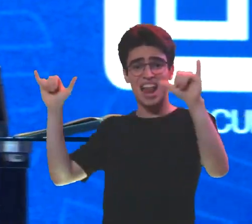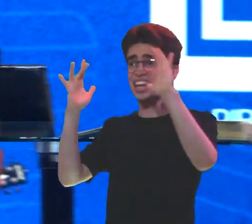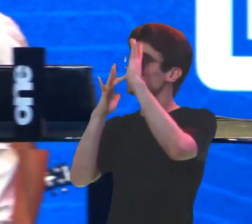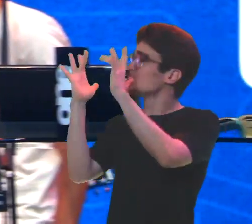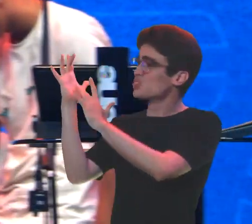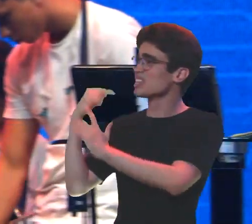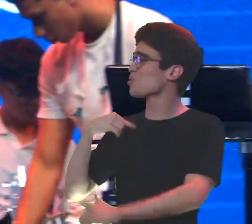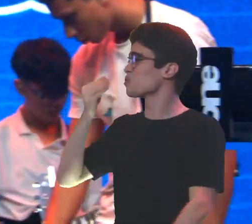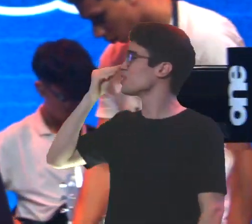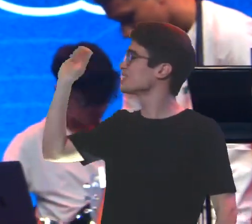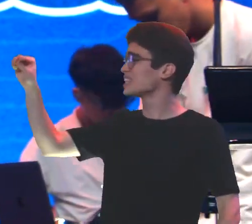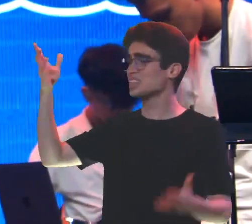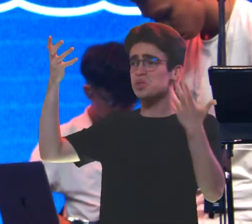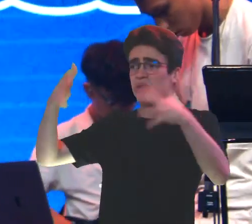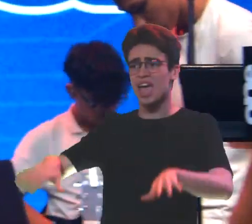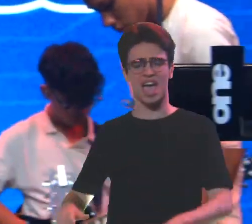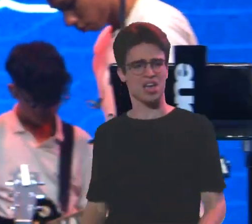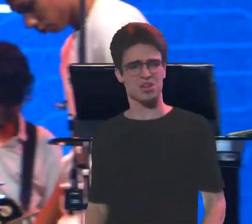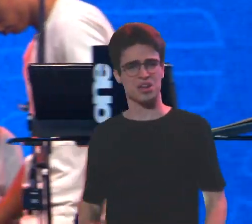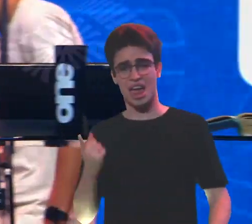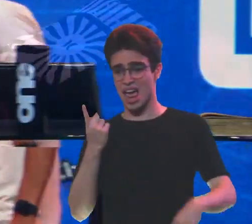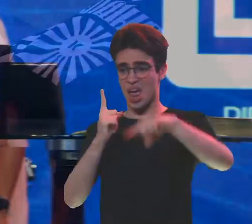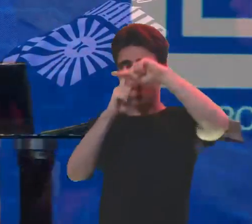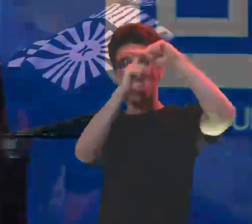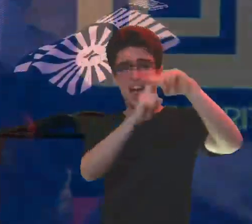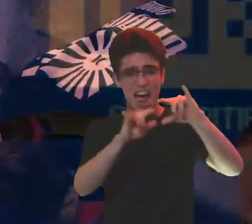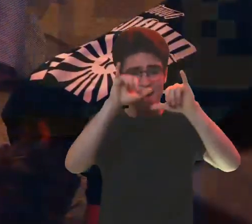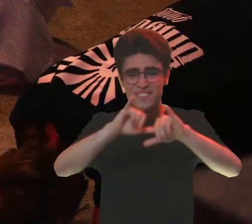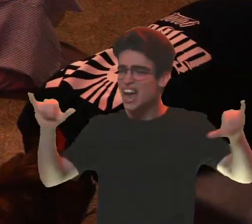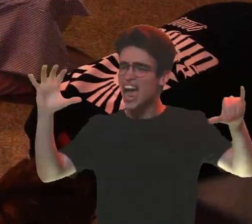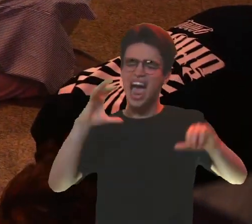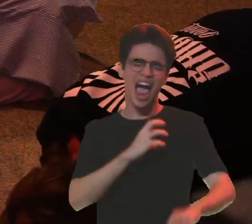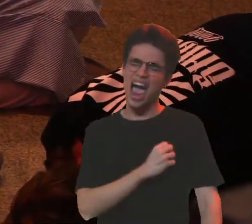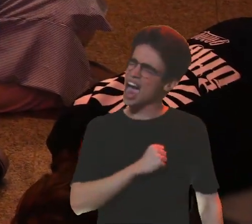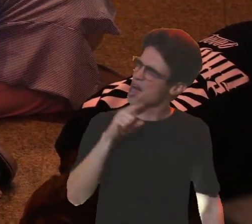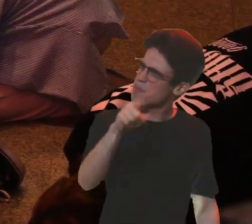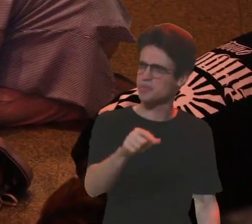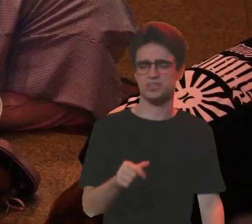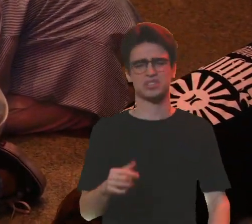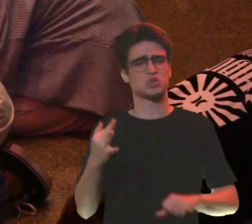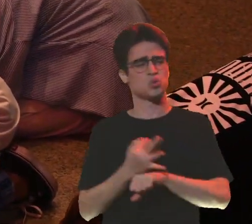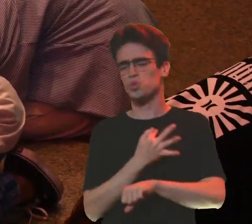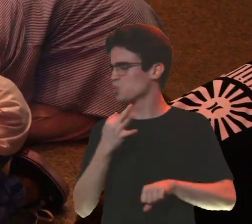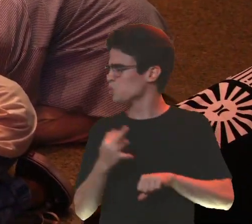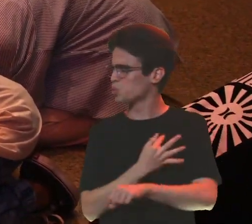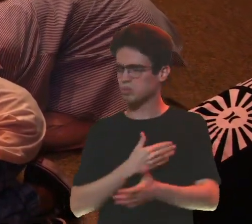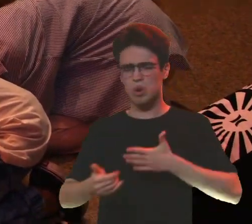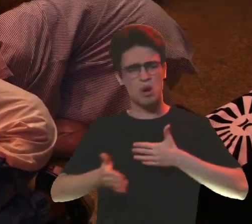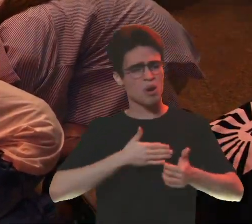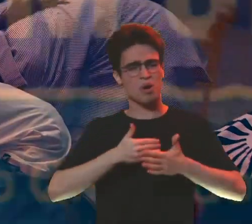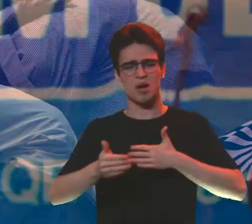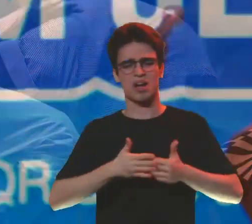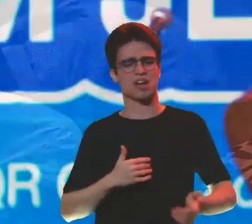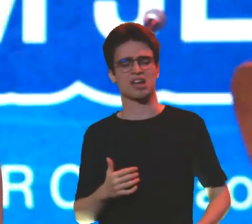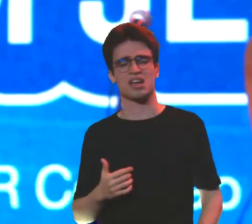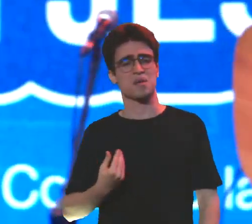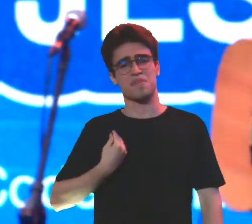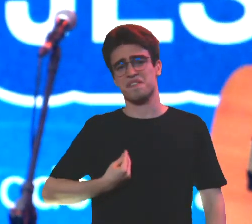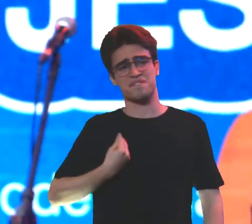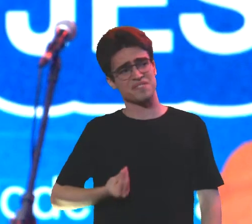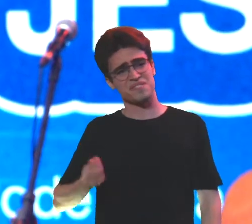negar o Senhor. Sim, eu amo a mensagem da cruz. Custe o que me custar, eu vou viver pelo